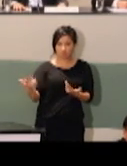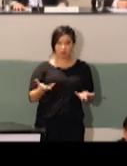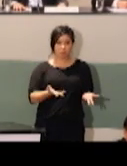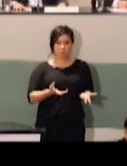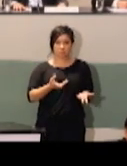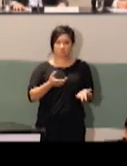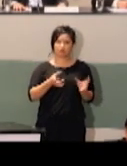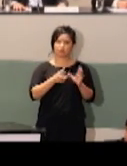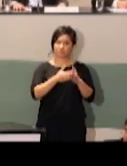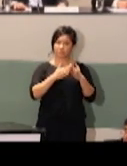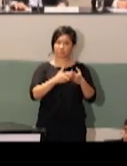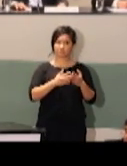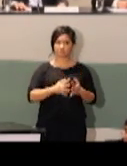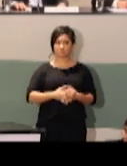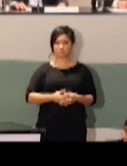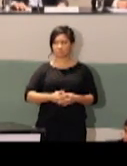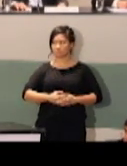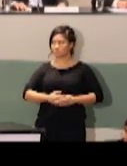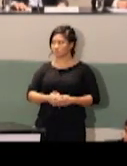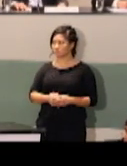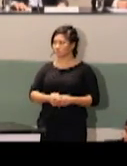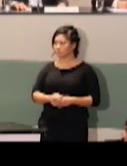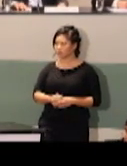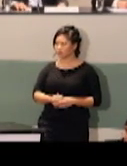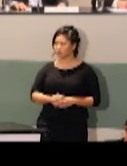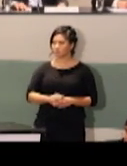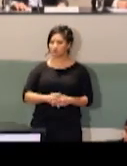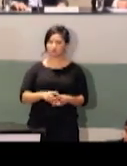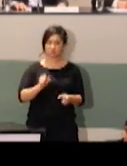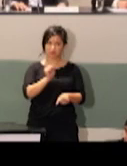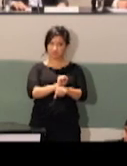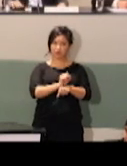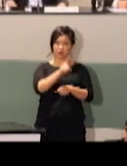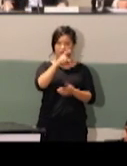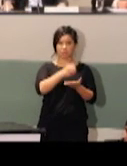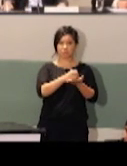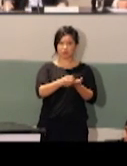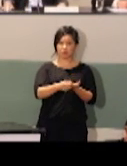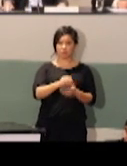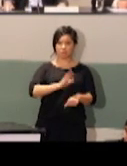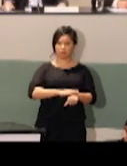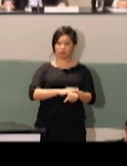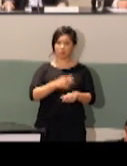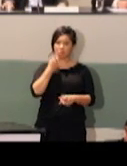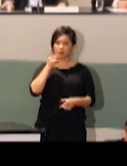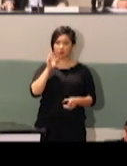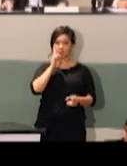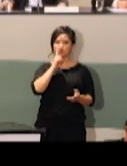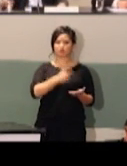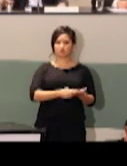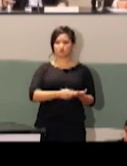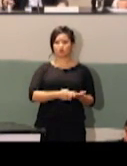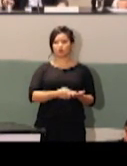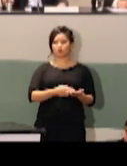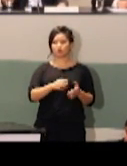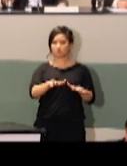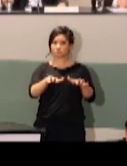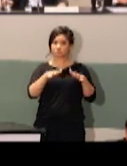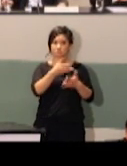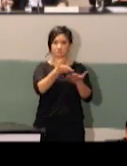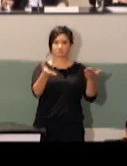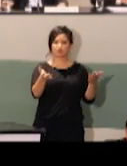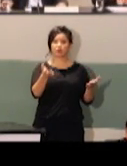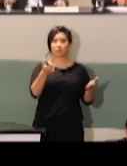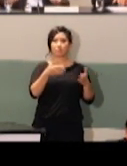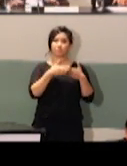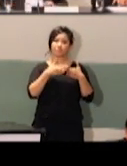outros. Por favor, candidato. Posso que zere o cronômetro para eu poder responder. Por favor. Plateia,